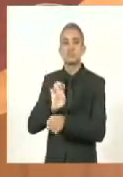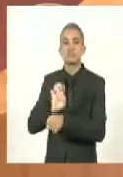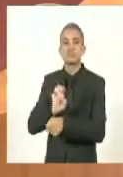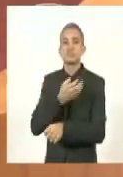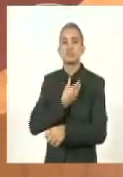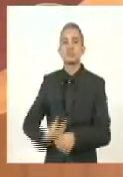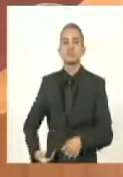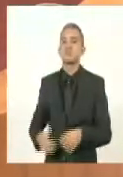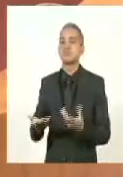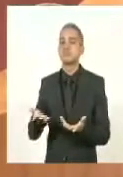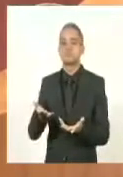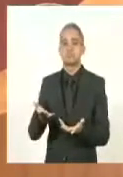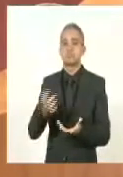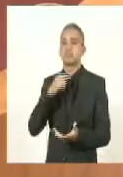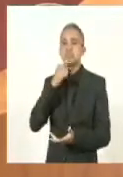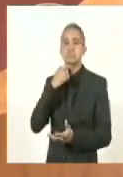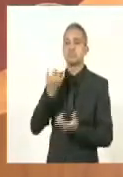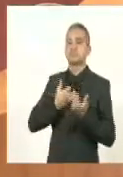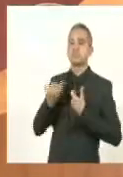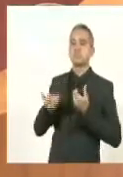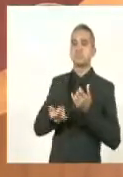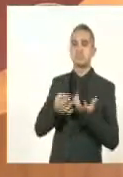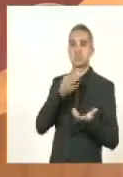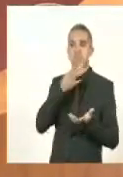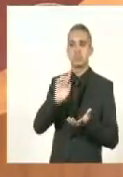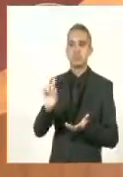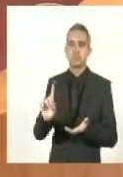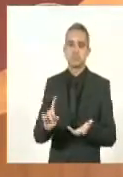não tive conhecimento, posso estar errado.